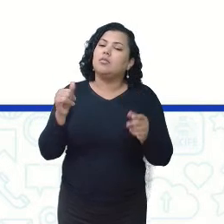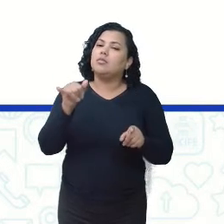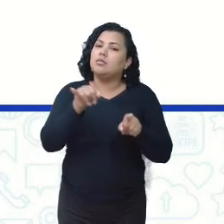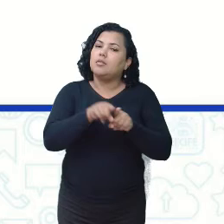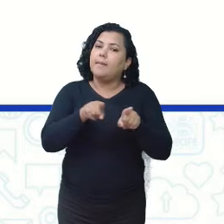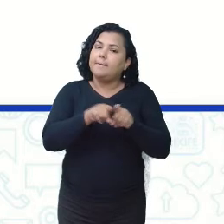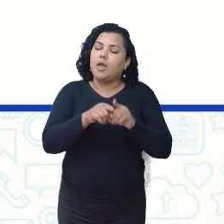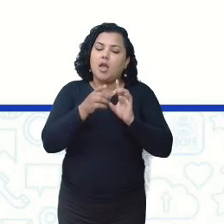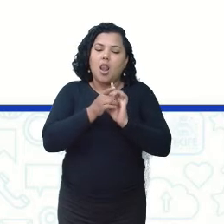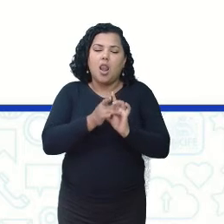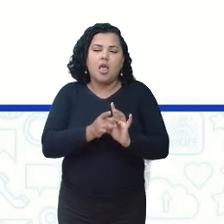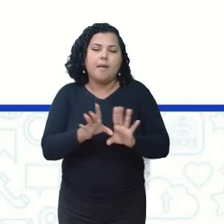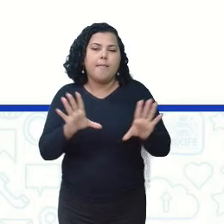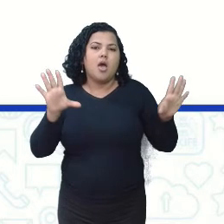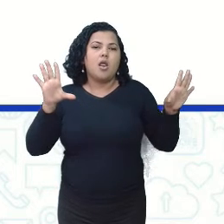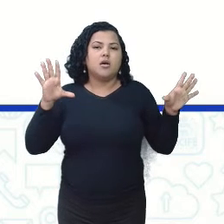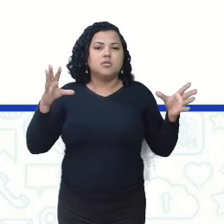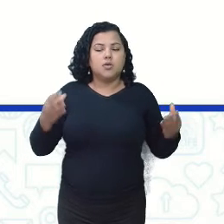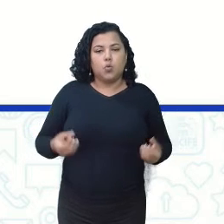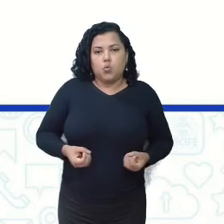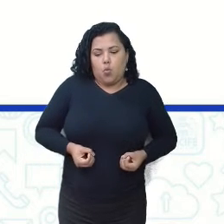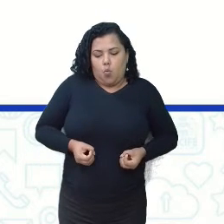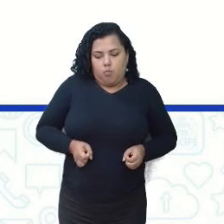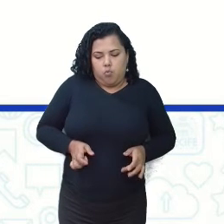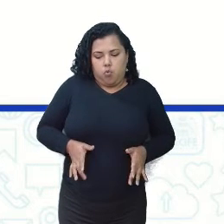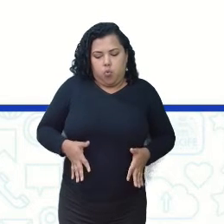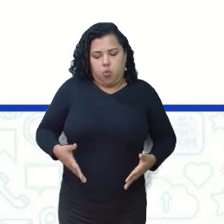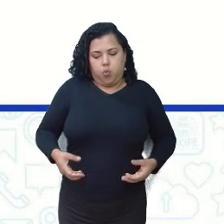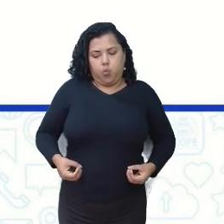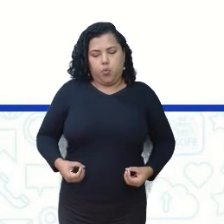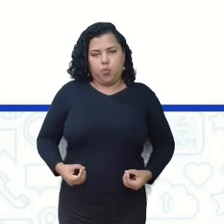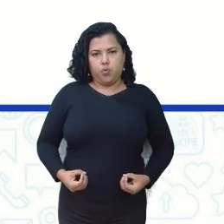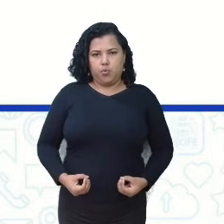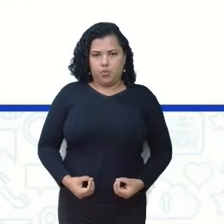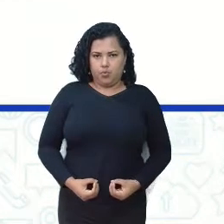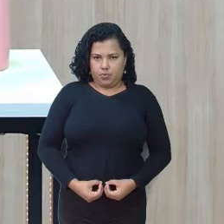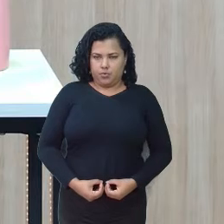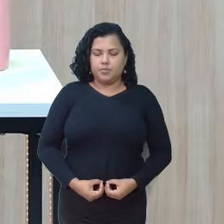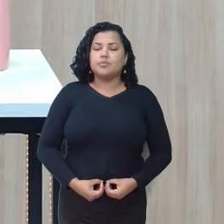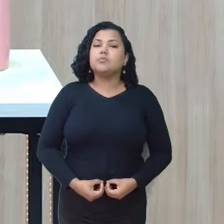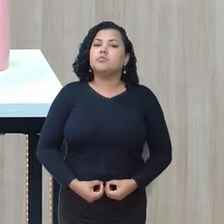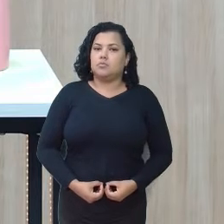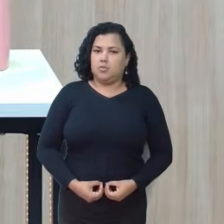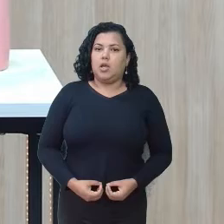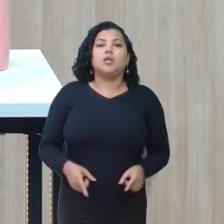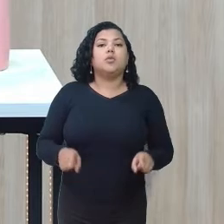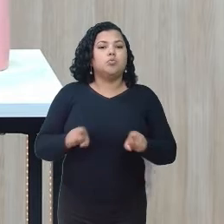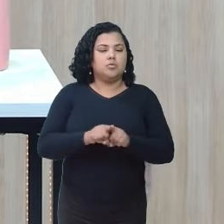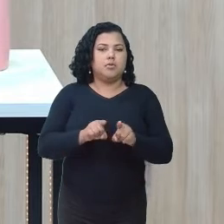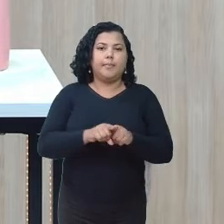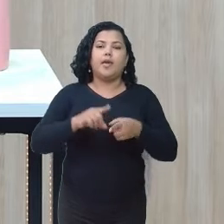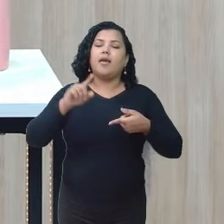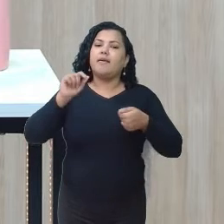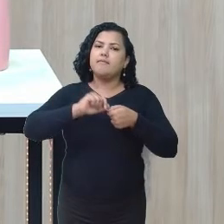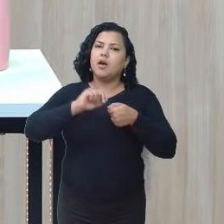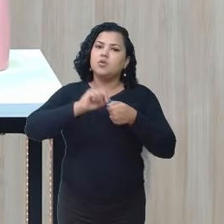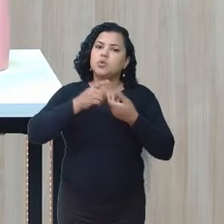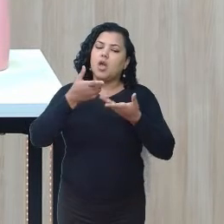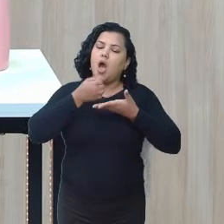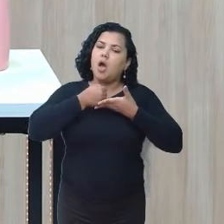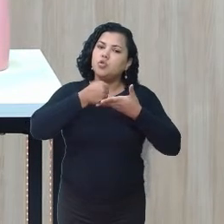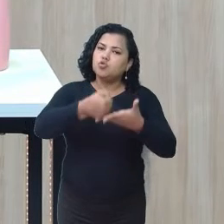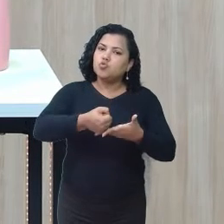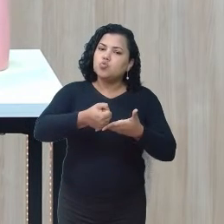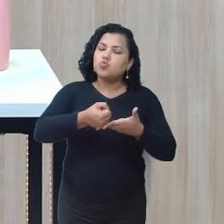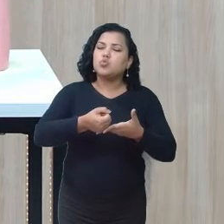dos ovócitos do ovário para as tubas uterinas. Então, ele também auxilia